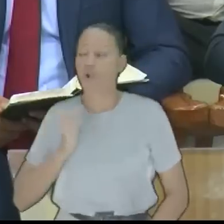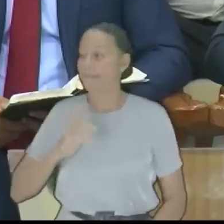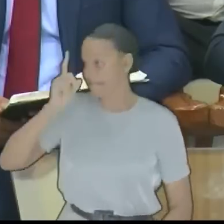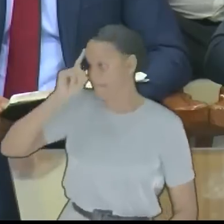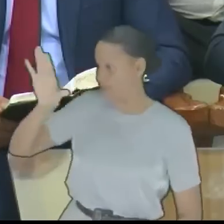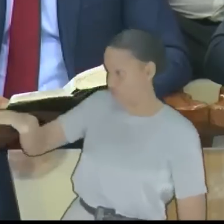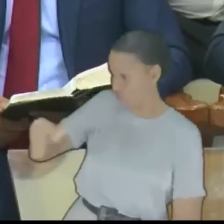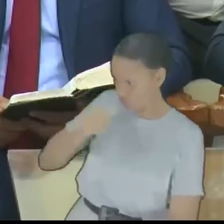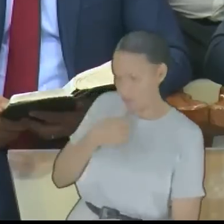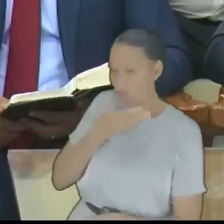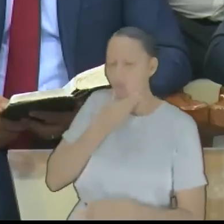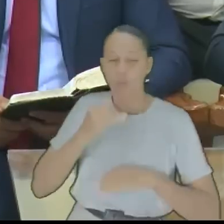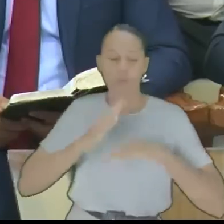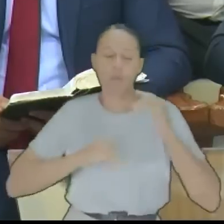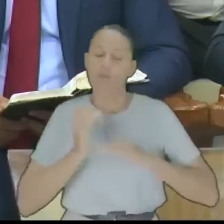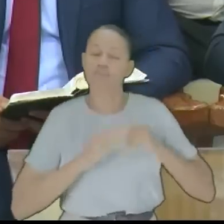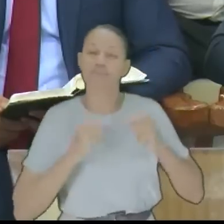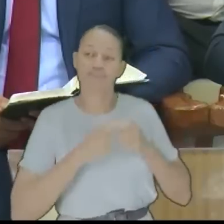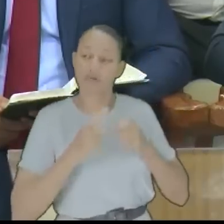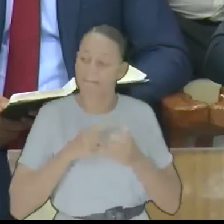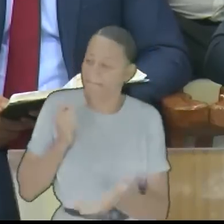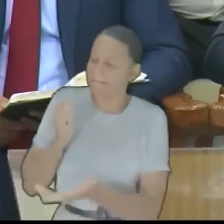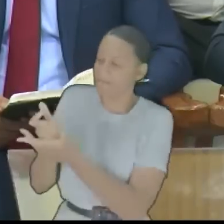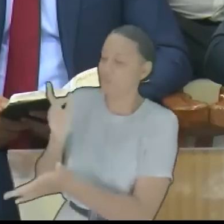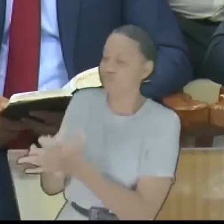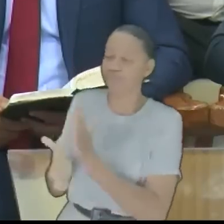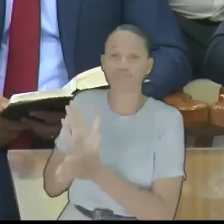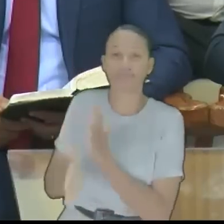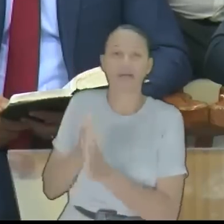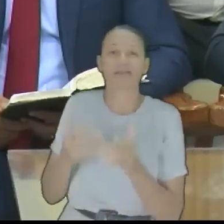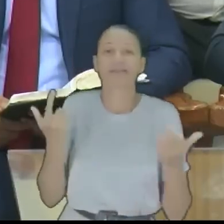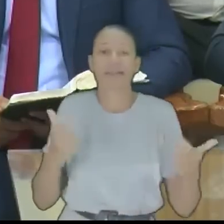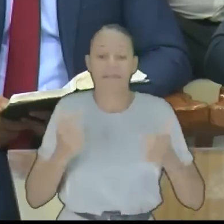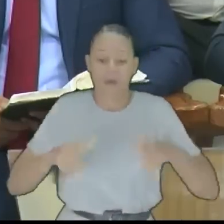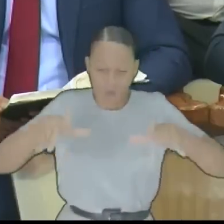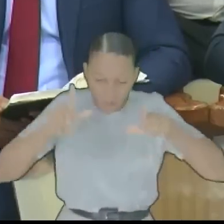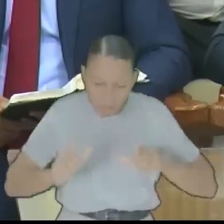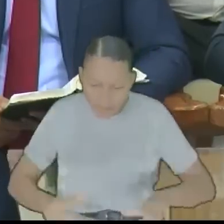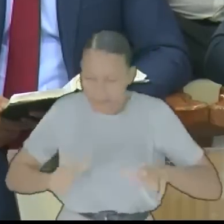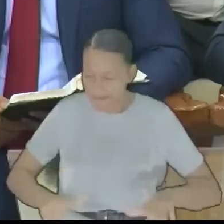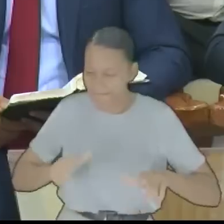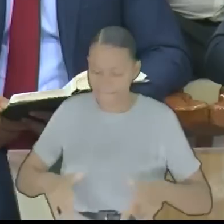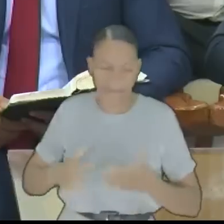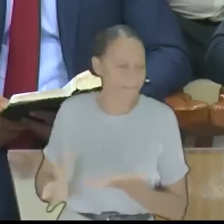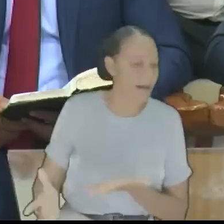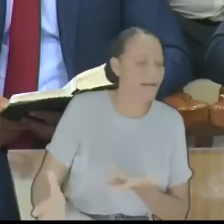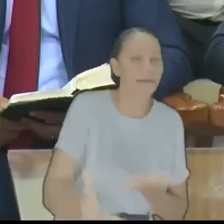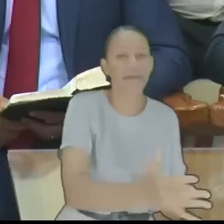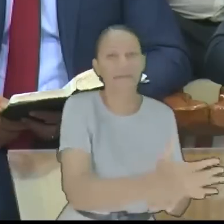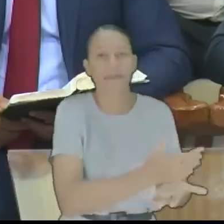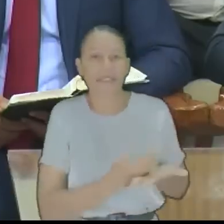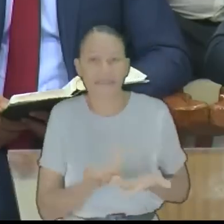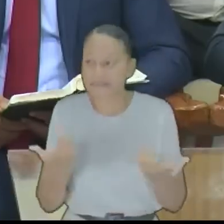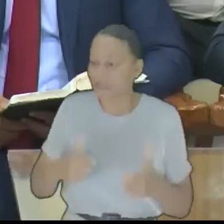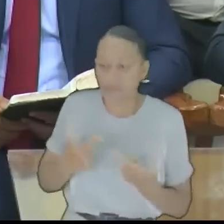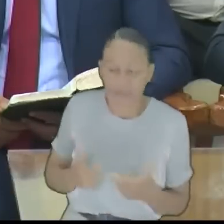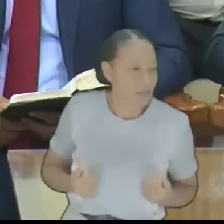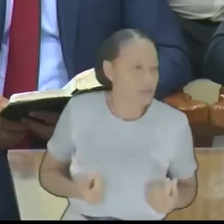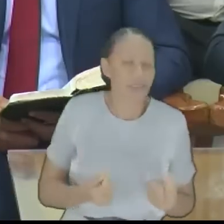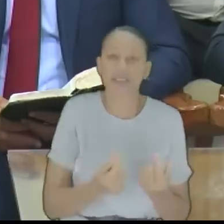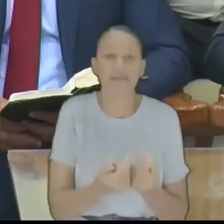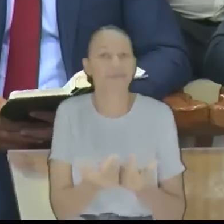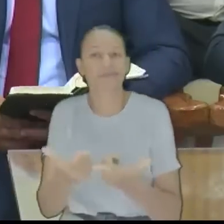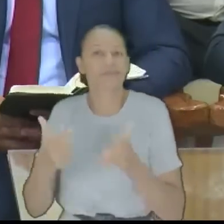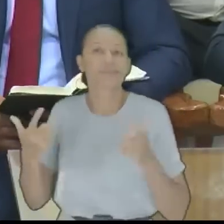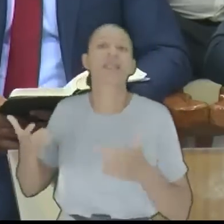mandavam chamar o médico, pagavam o médico, mas não havia um local para recolher quem não tinha dinheiro.